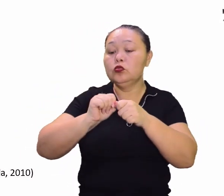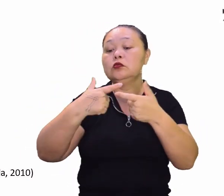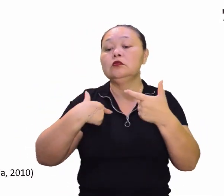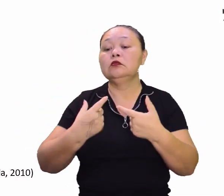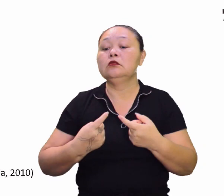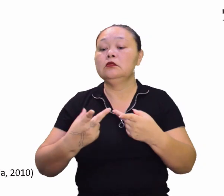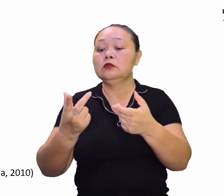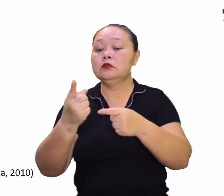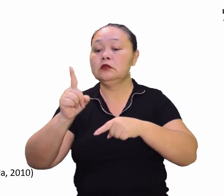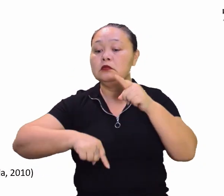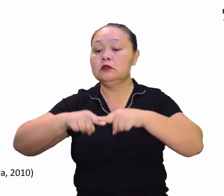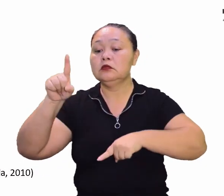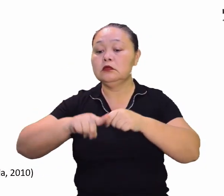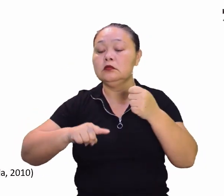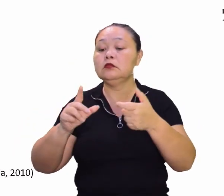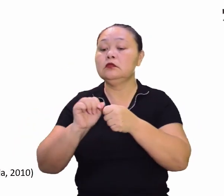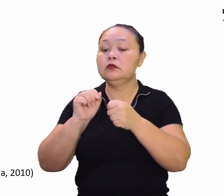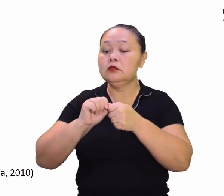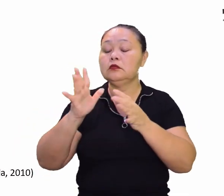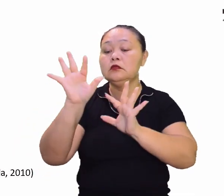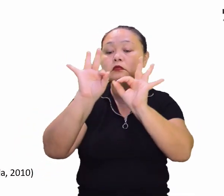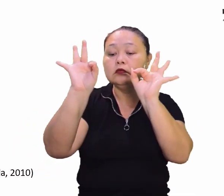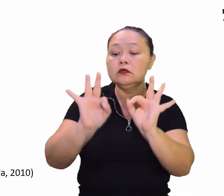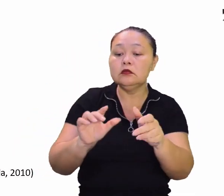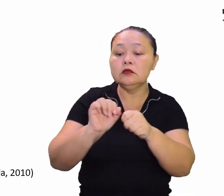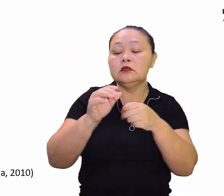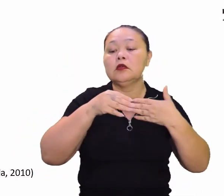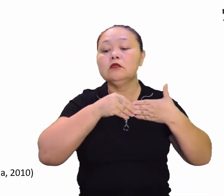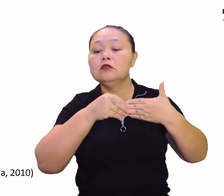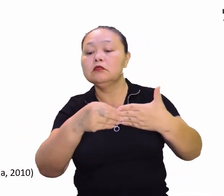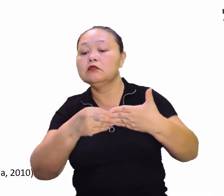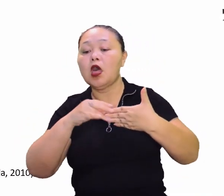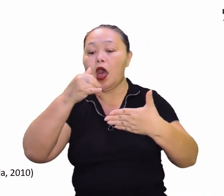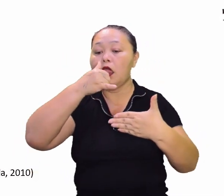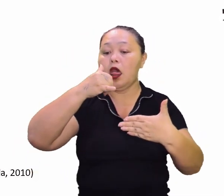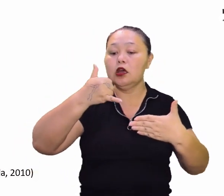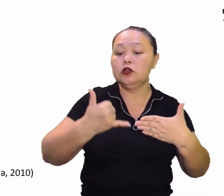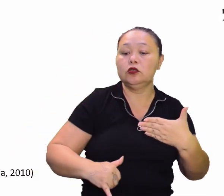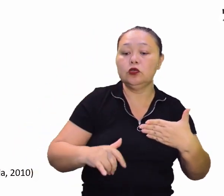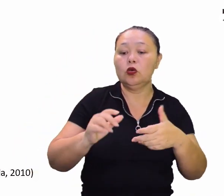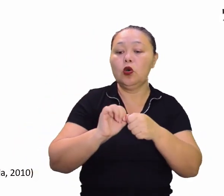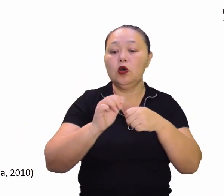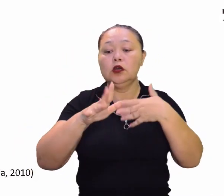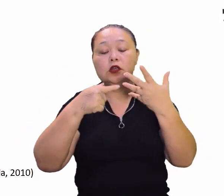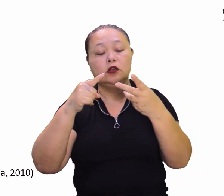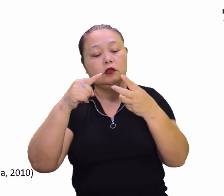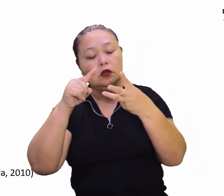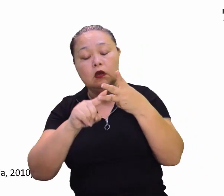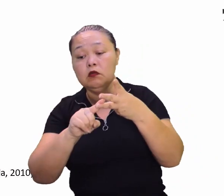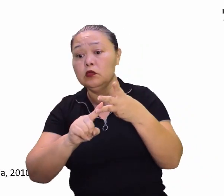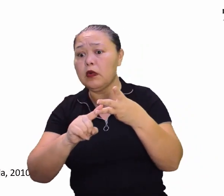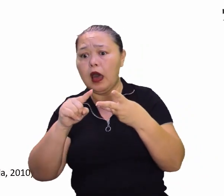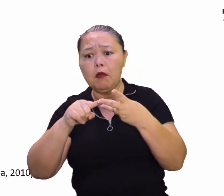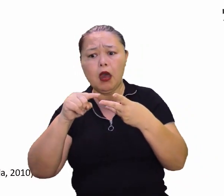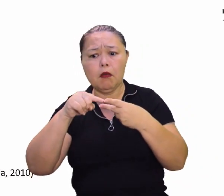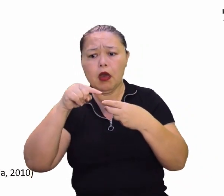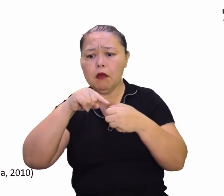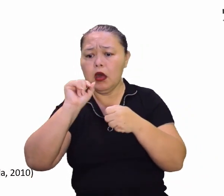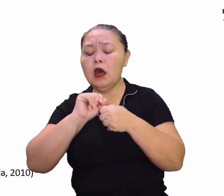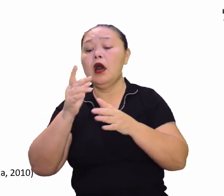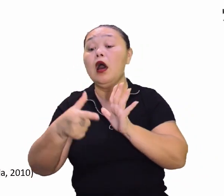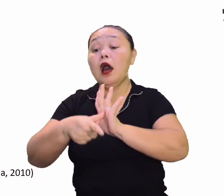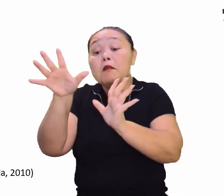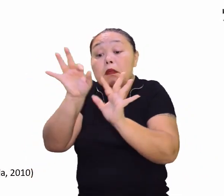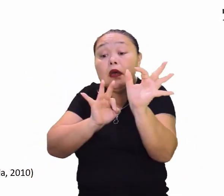criadas dentro dos tigres asiáticos, com as infraestruturas, como transporte, energia, como os portos. Então, ele preparou tudo isso para